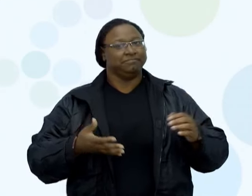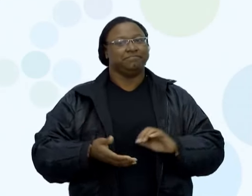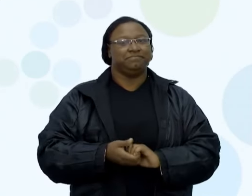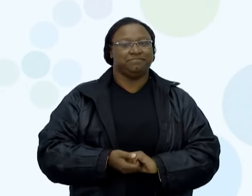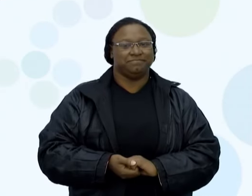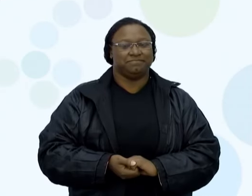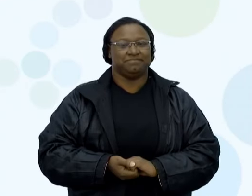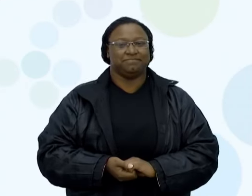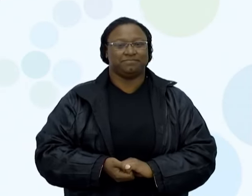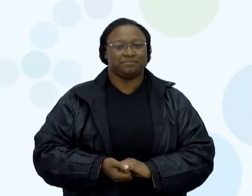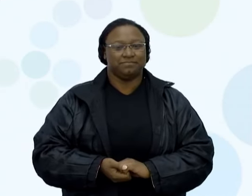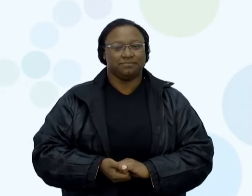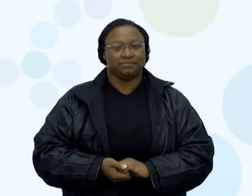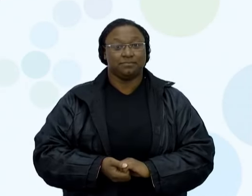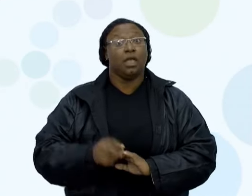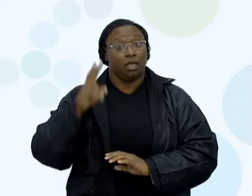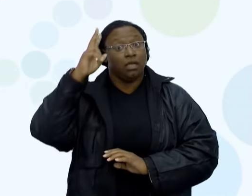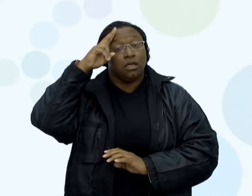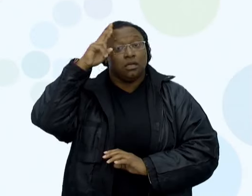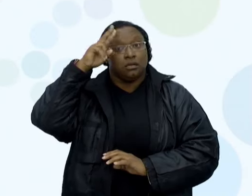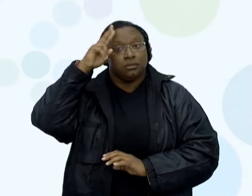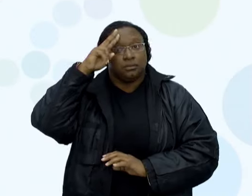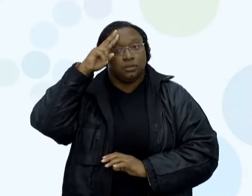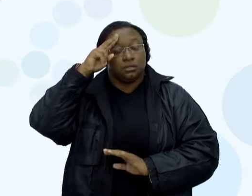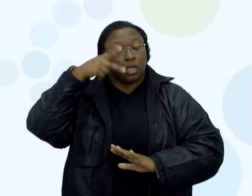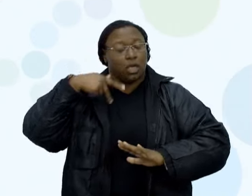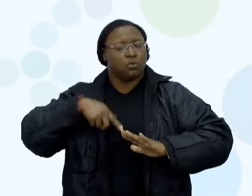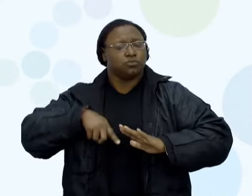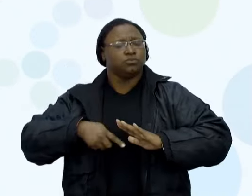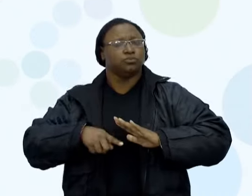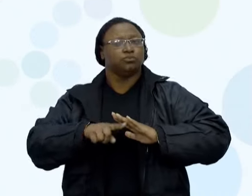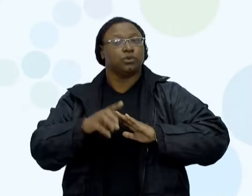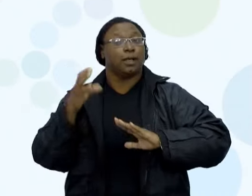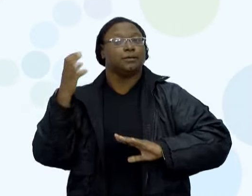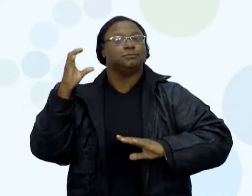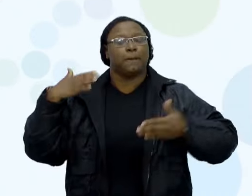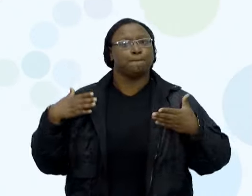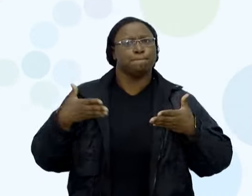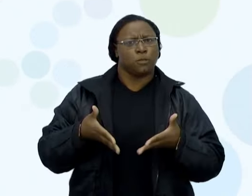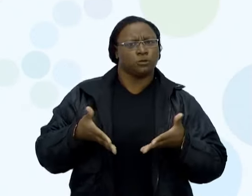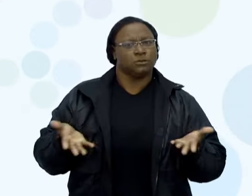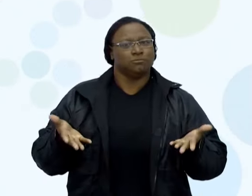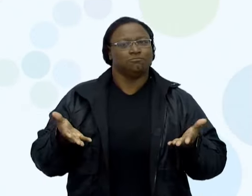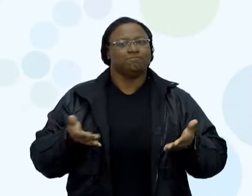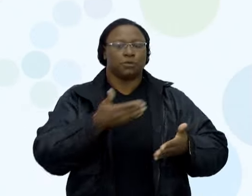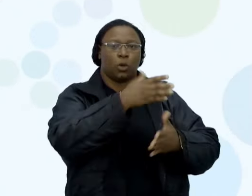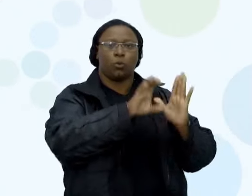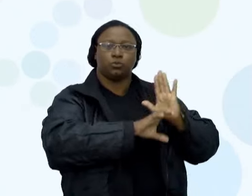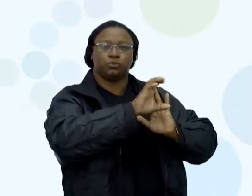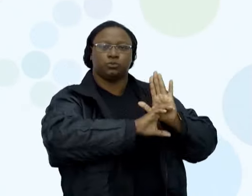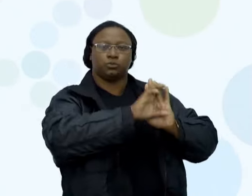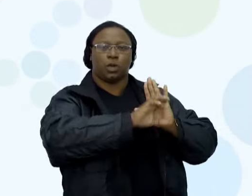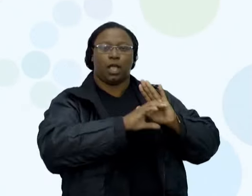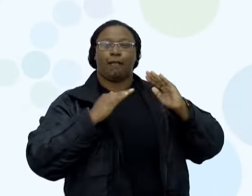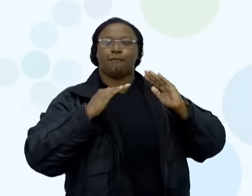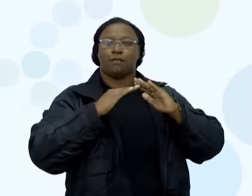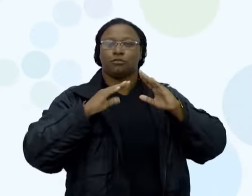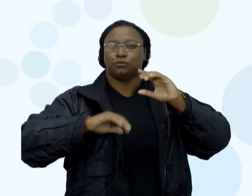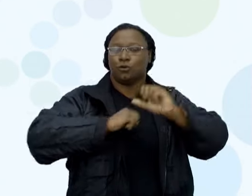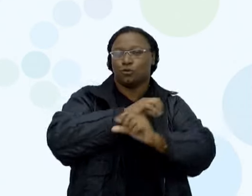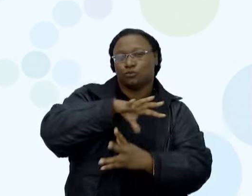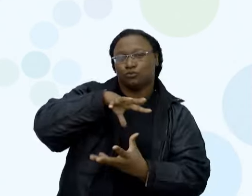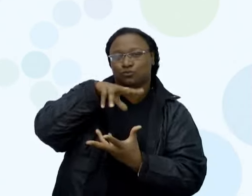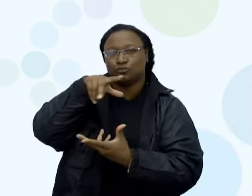Aí, só lembrando, esse aprofundamento é de ciência em ação, unidade curricular Projeto Casa Sustentável, que eu estou com o